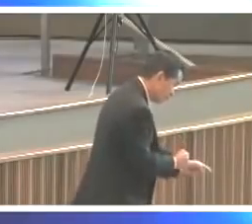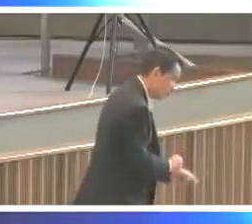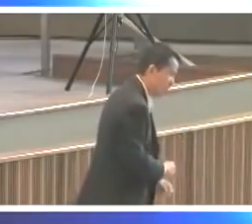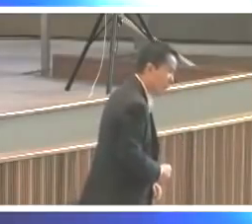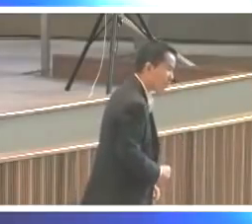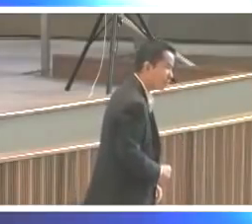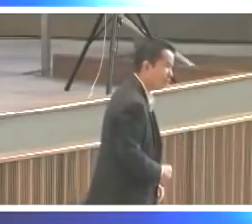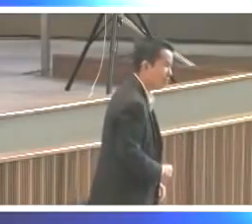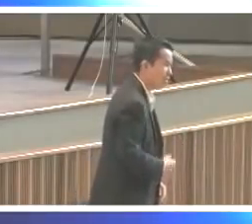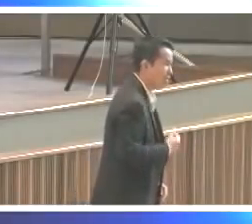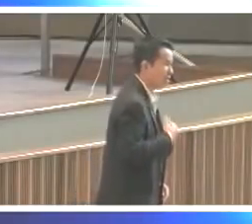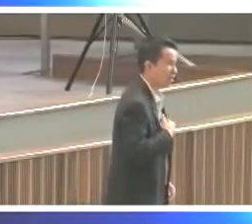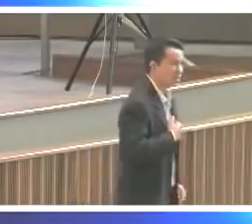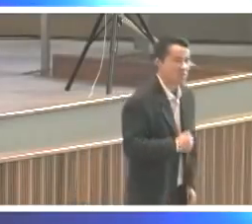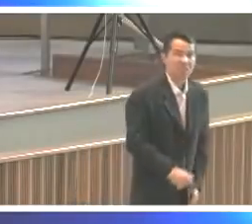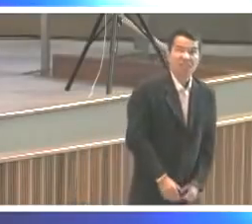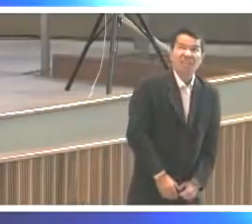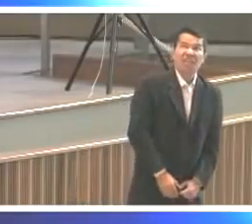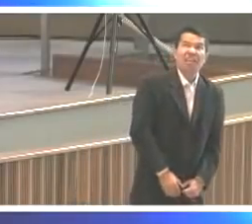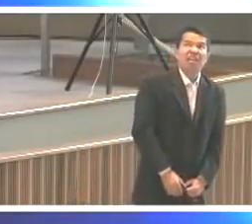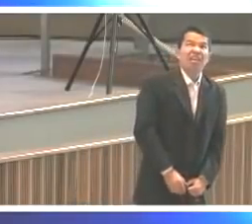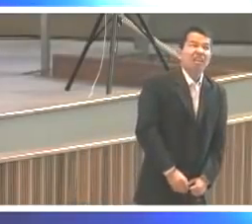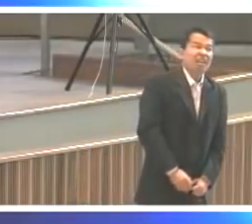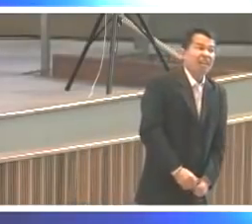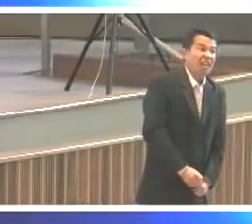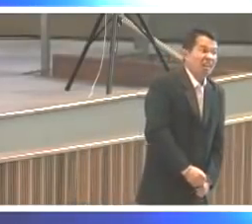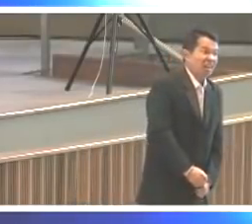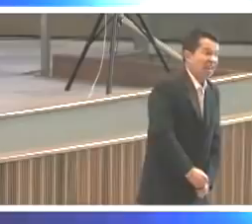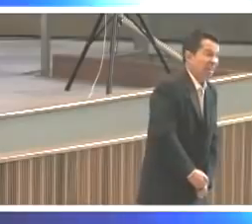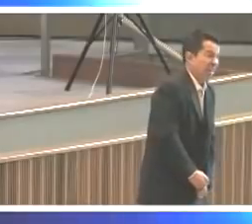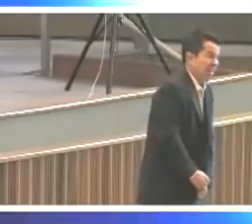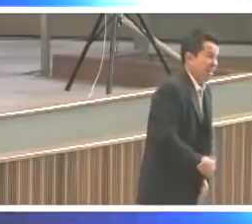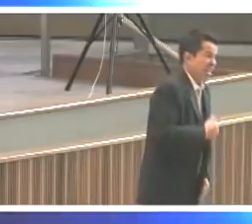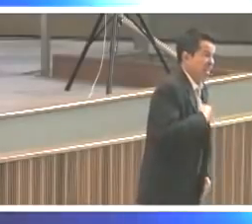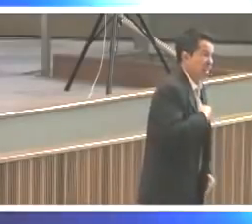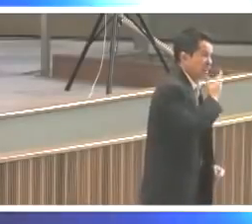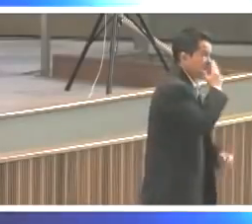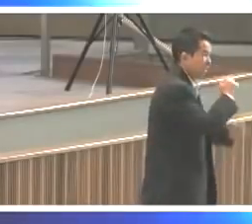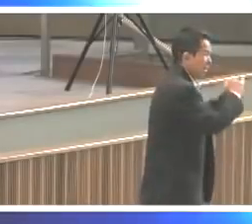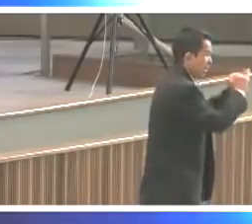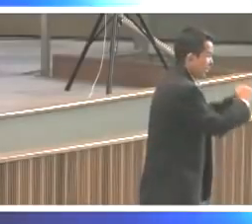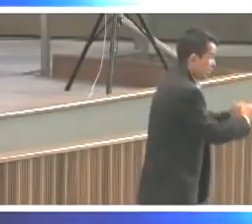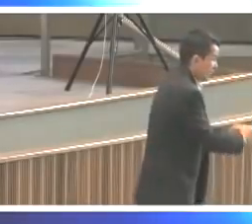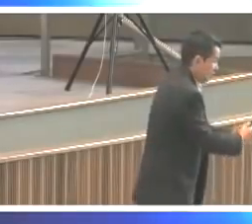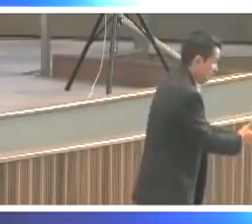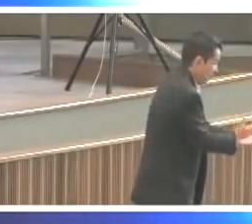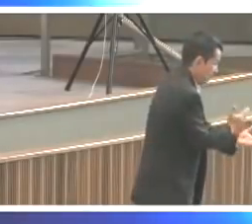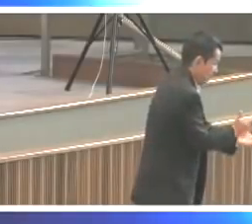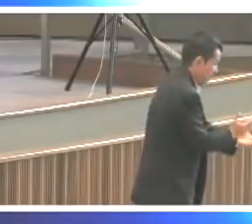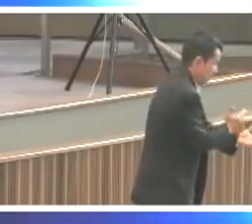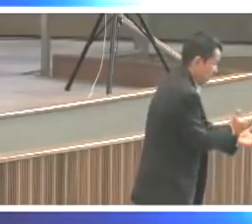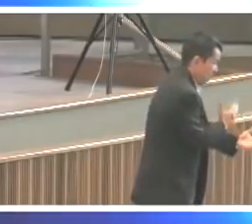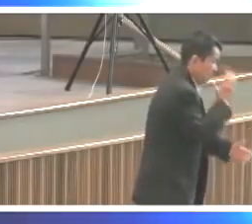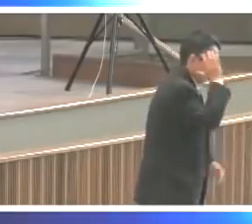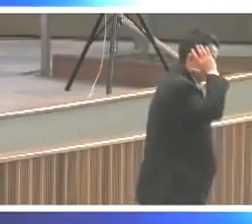os livros parecem ser mais importantes do que ele ficou com o seu livro.